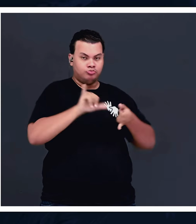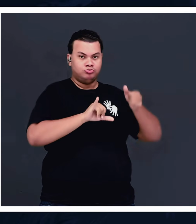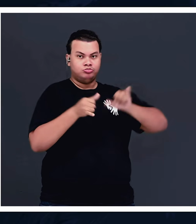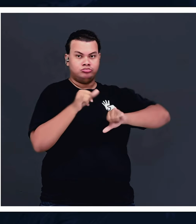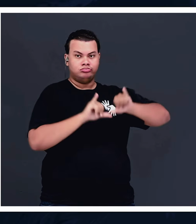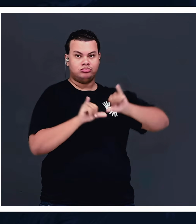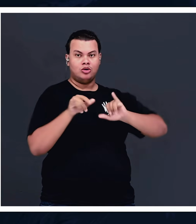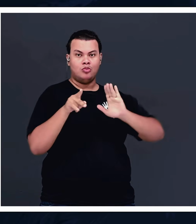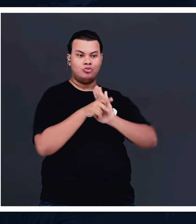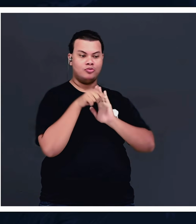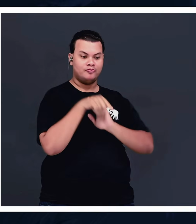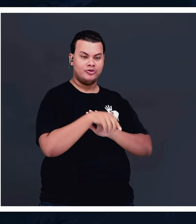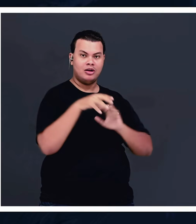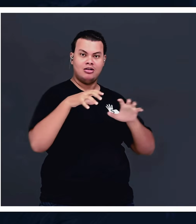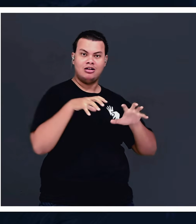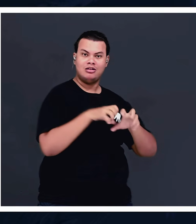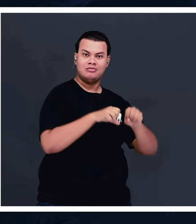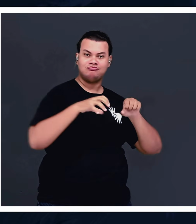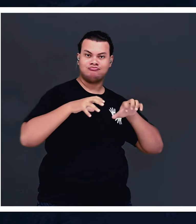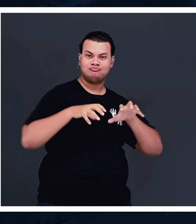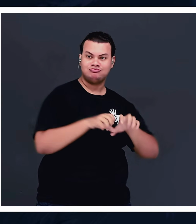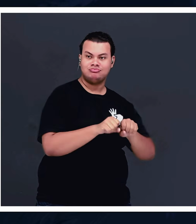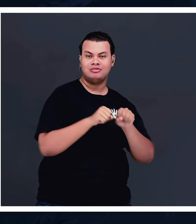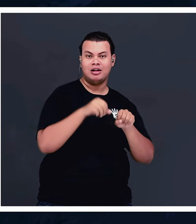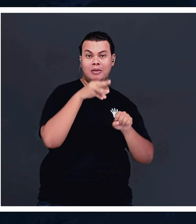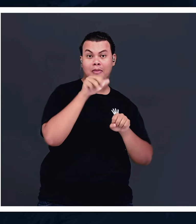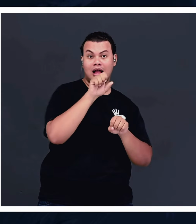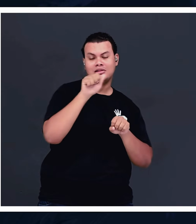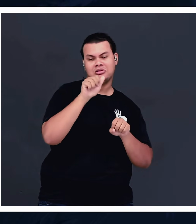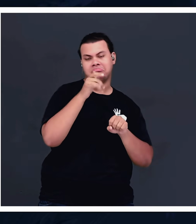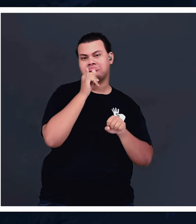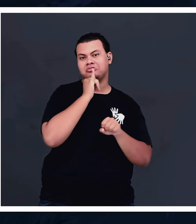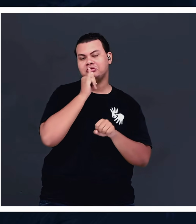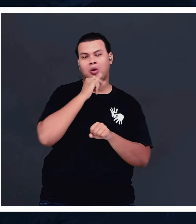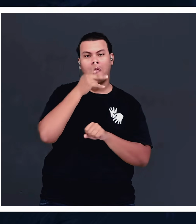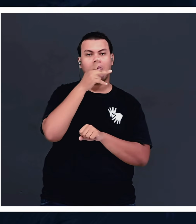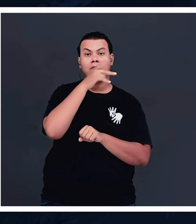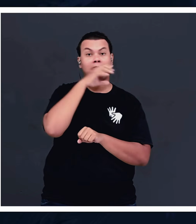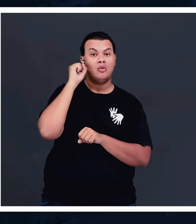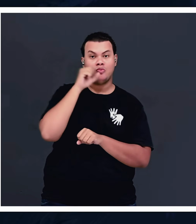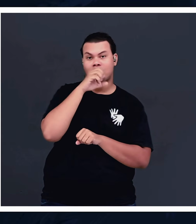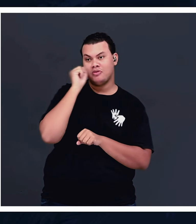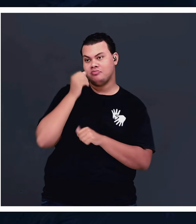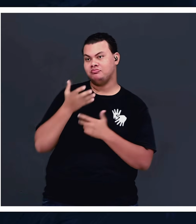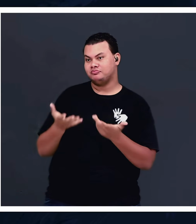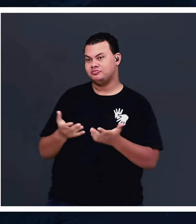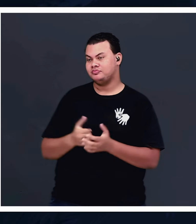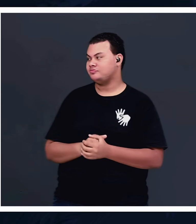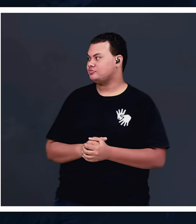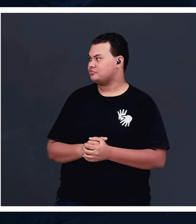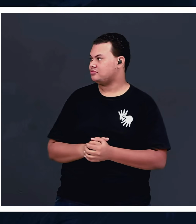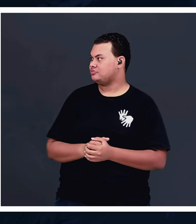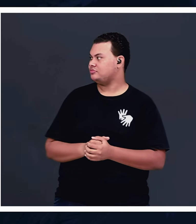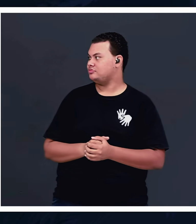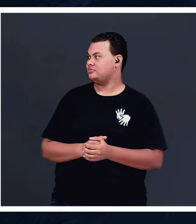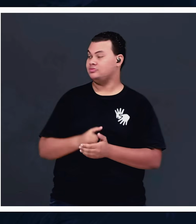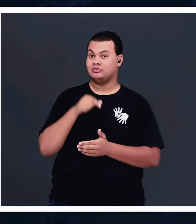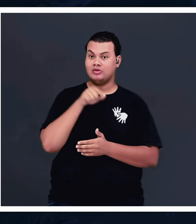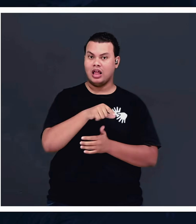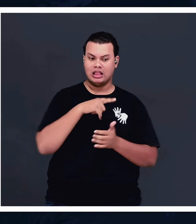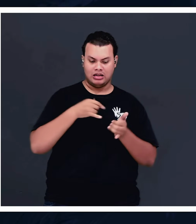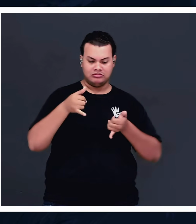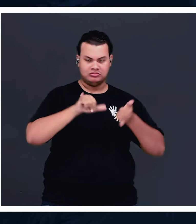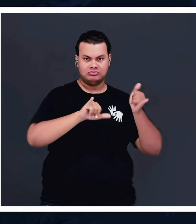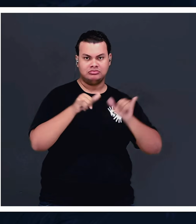em uma determinada massa, né? Falamos de uma massa de um pão como exemplo, e esse